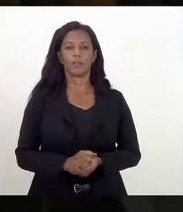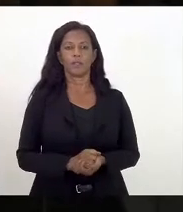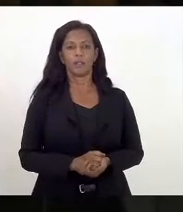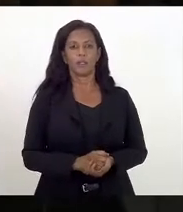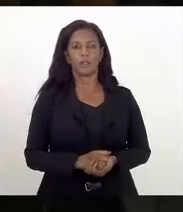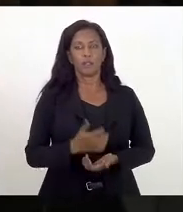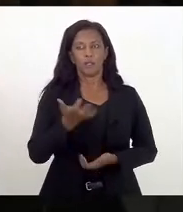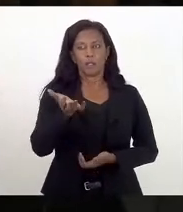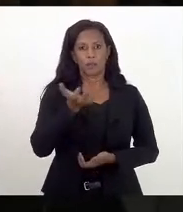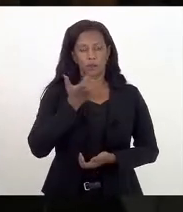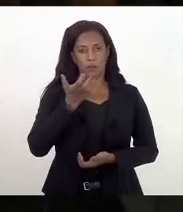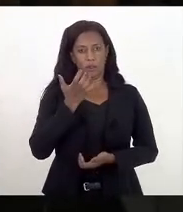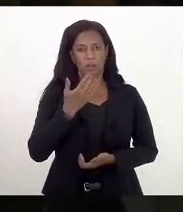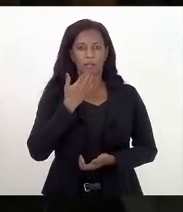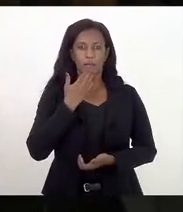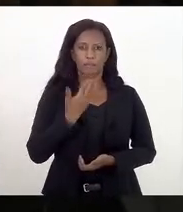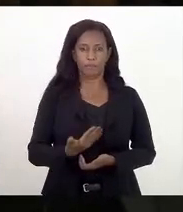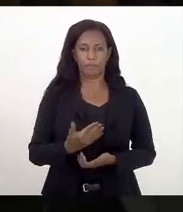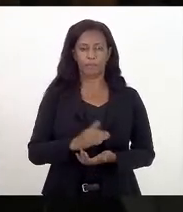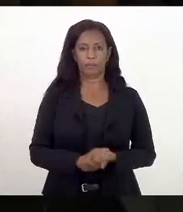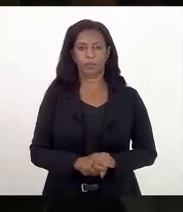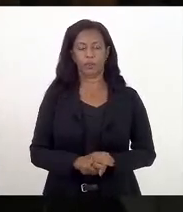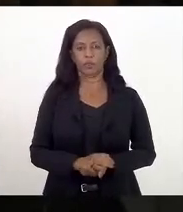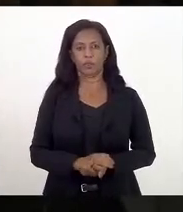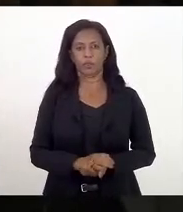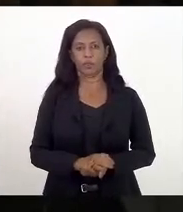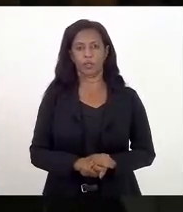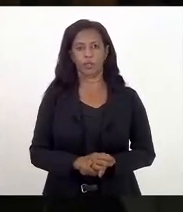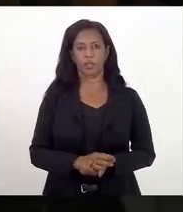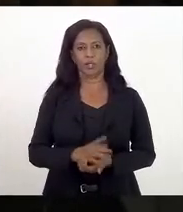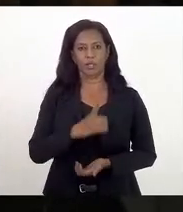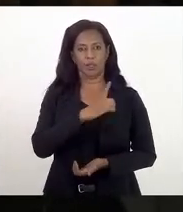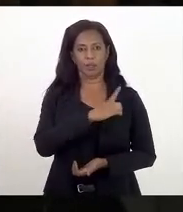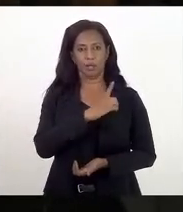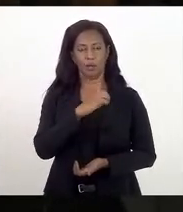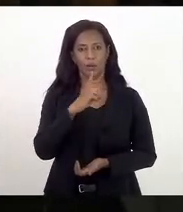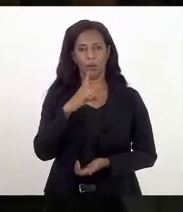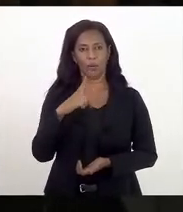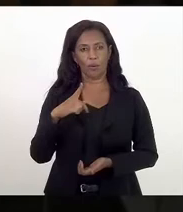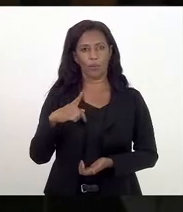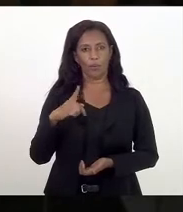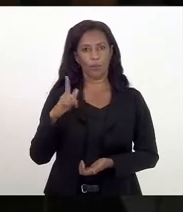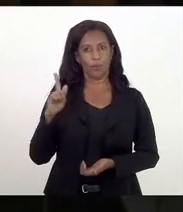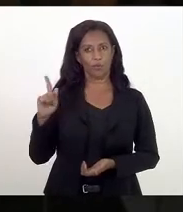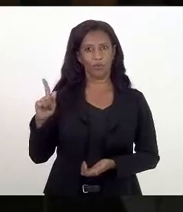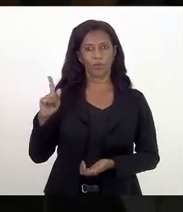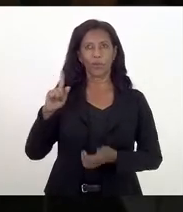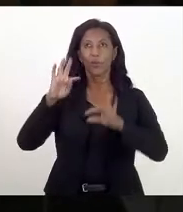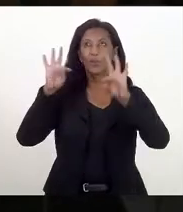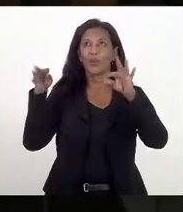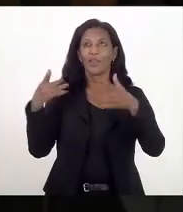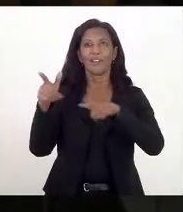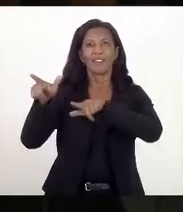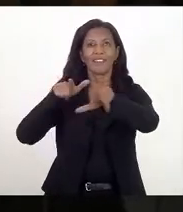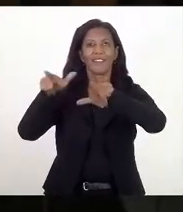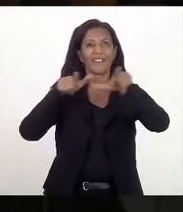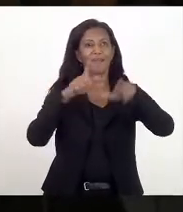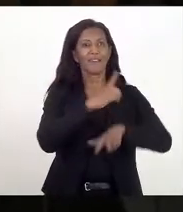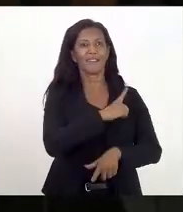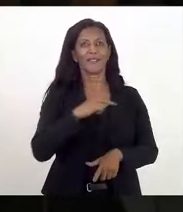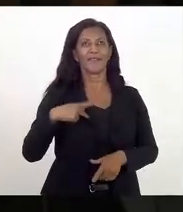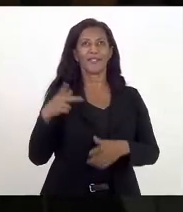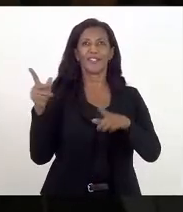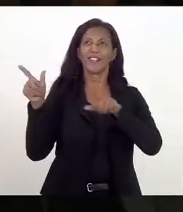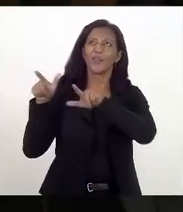meu querido defensor público-geral do Estado, doutor Rodrigo Pacheco, servidores e servidoras da Defensoria Pública